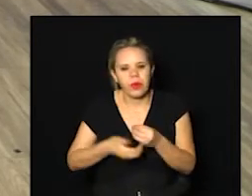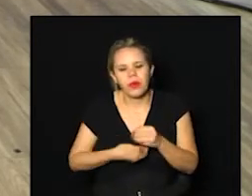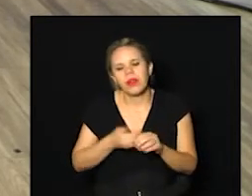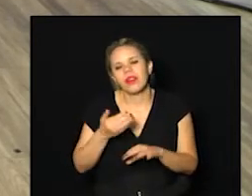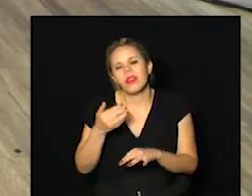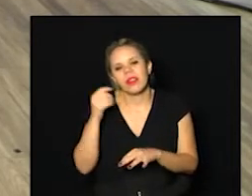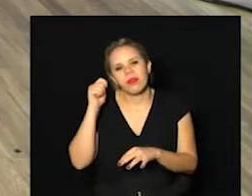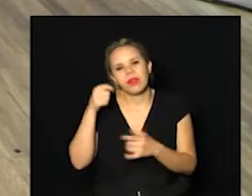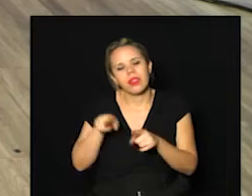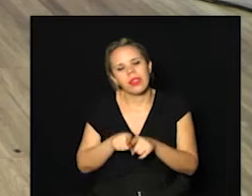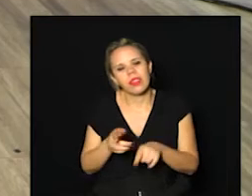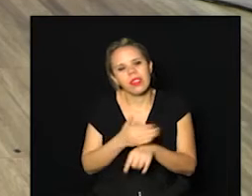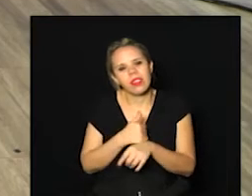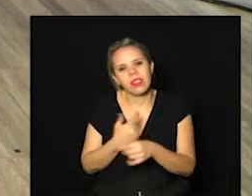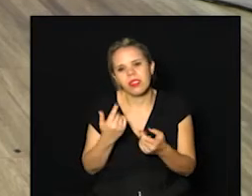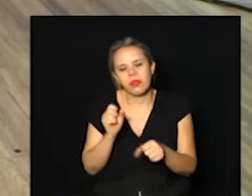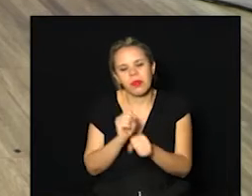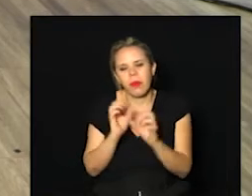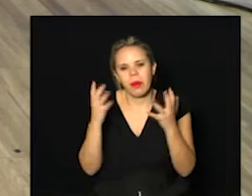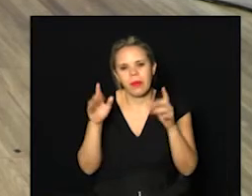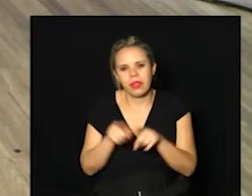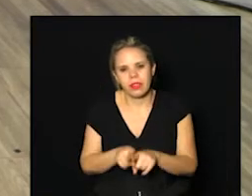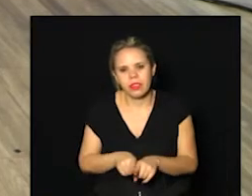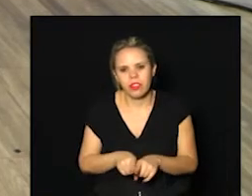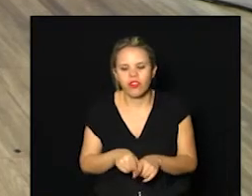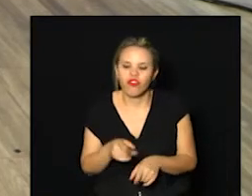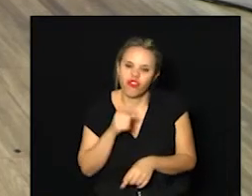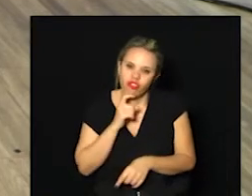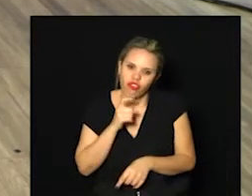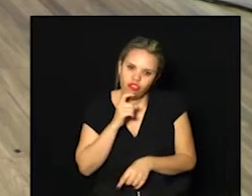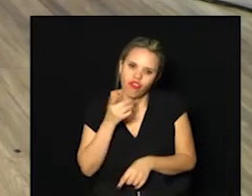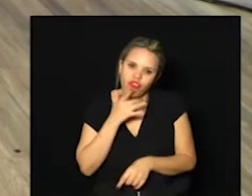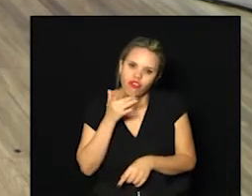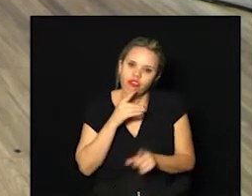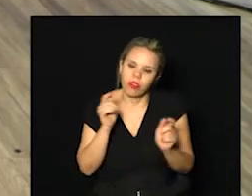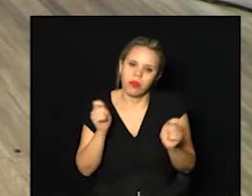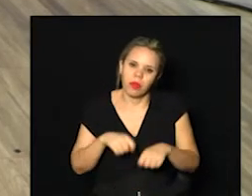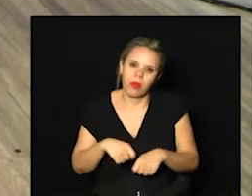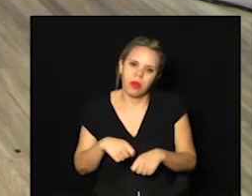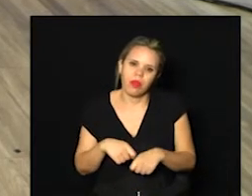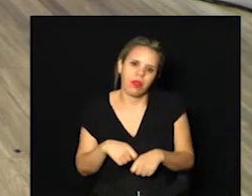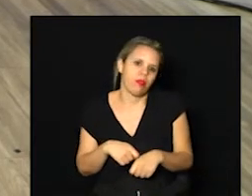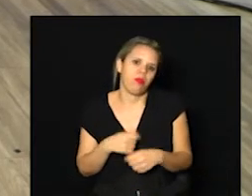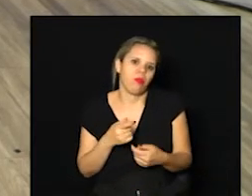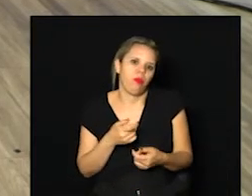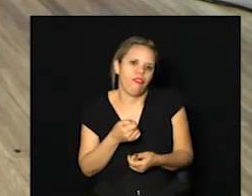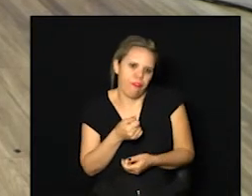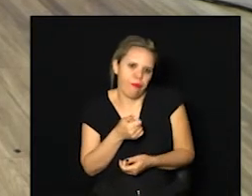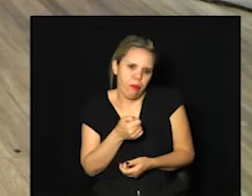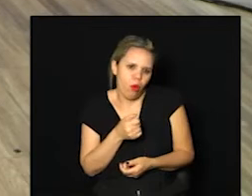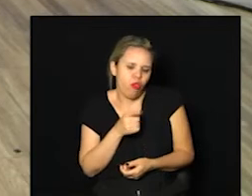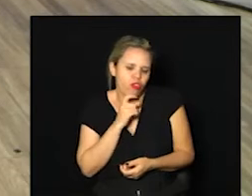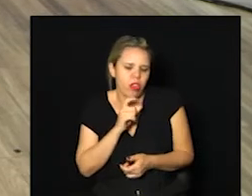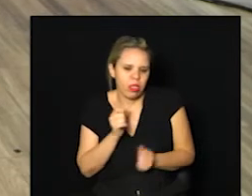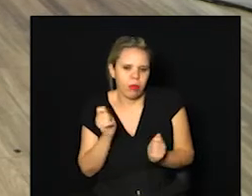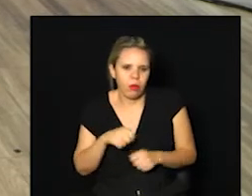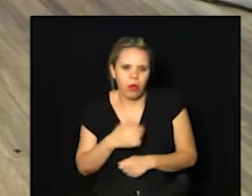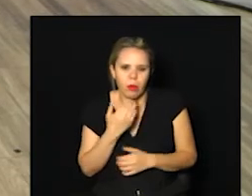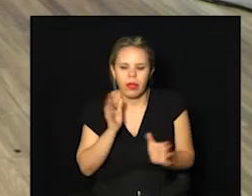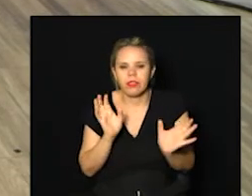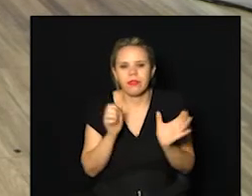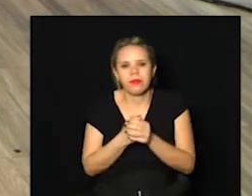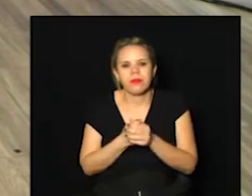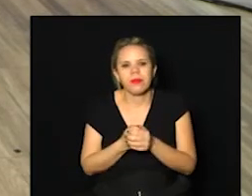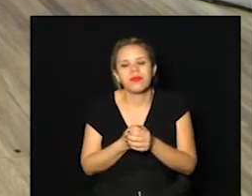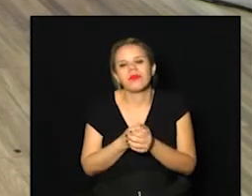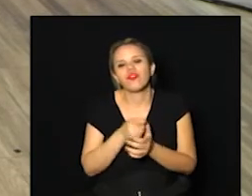o parabéns. É uma receita que fica muito... mais gostoso, mas pode comer sem estar muito gelado. Dá para esconder então na geladeira